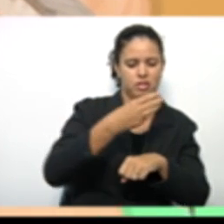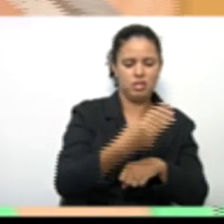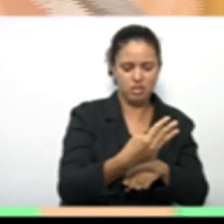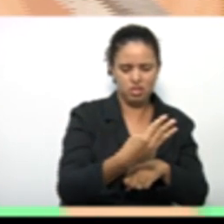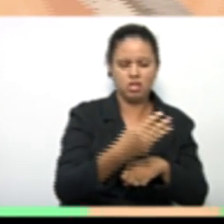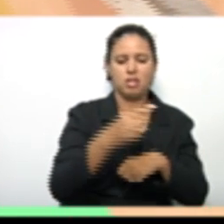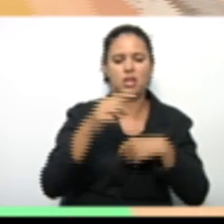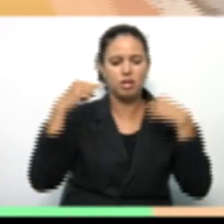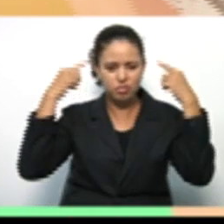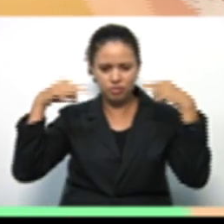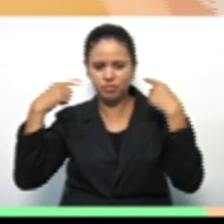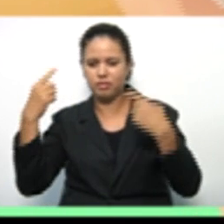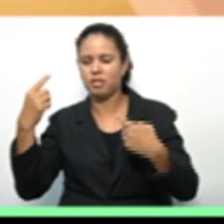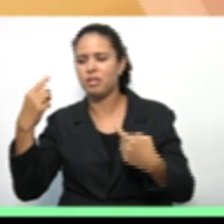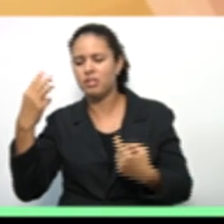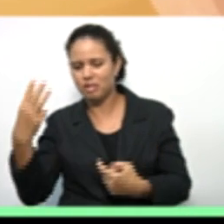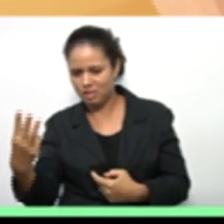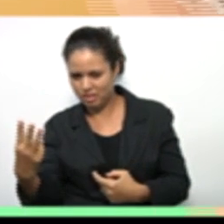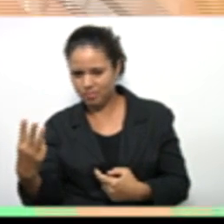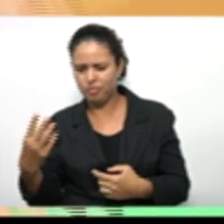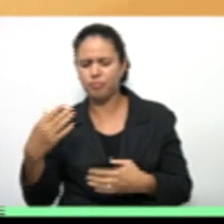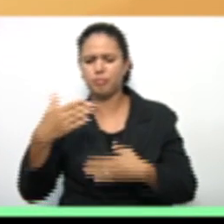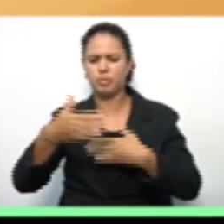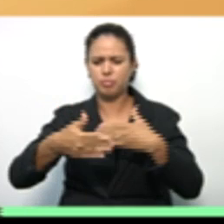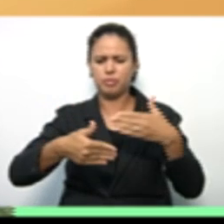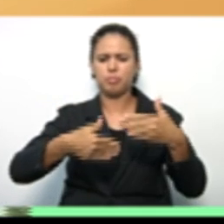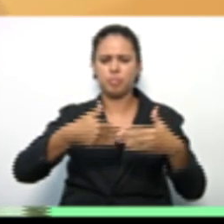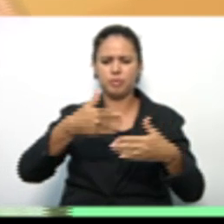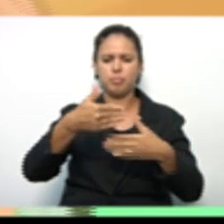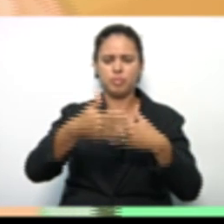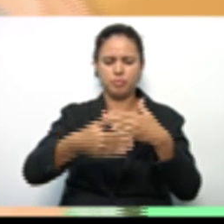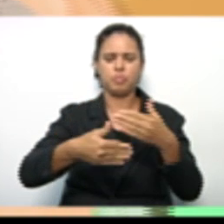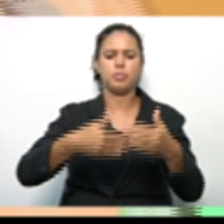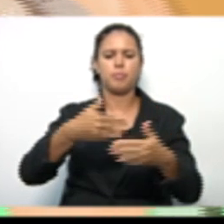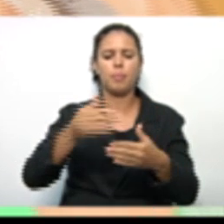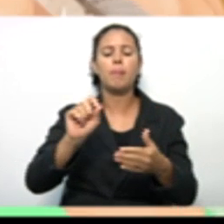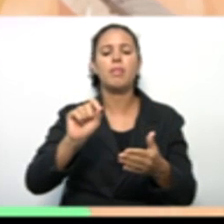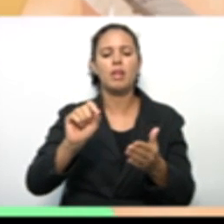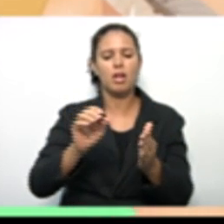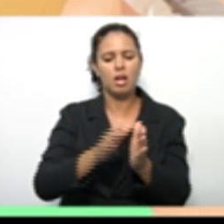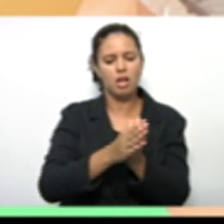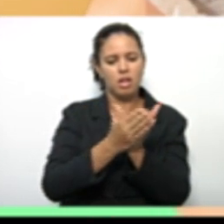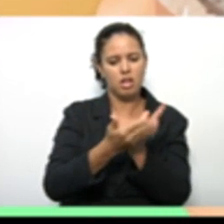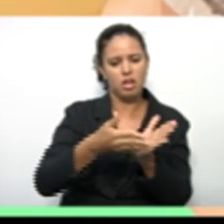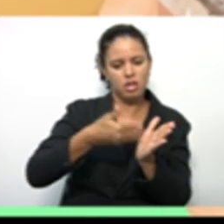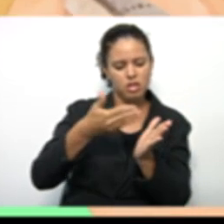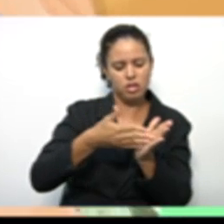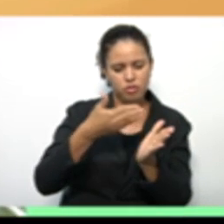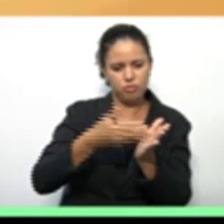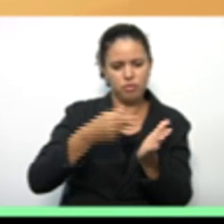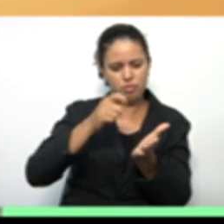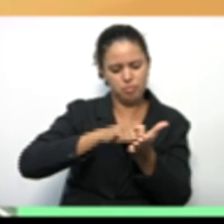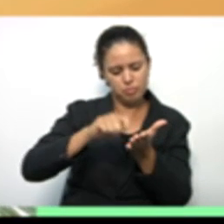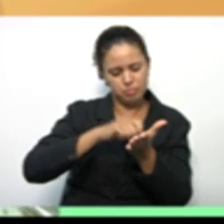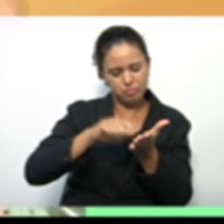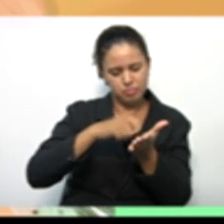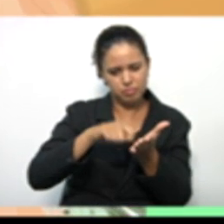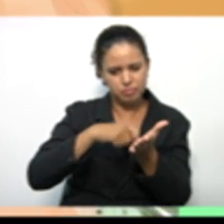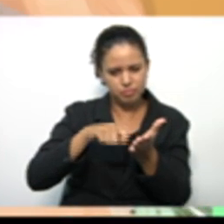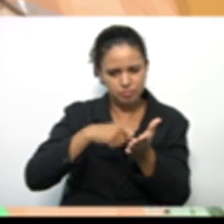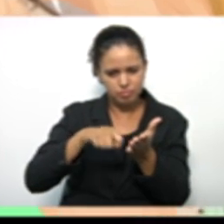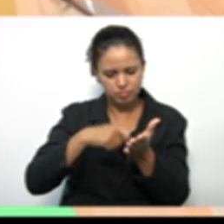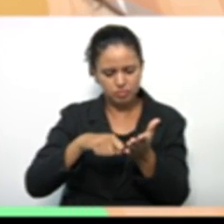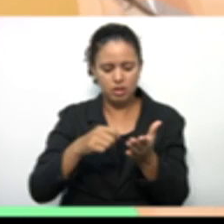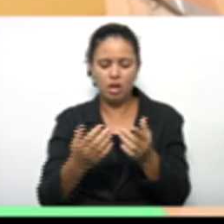a evolução dos livros escritos, que antigamente era manuscrito. O contador ficava